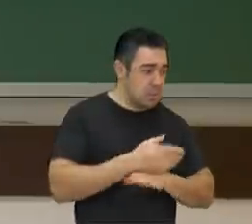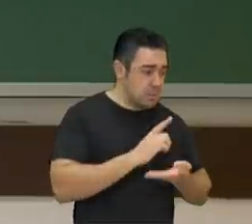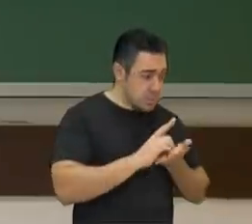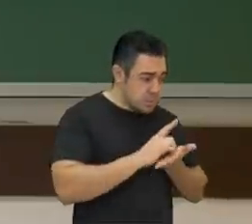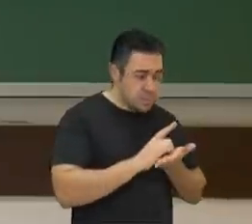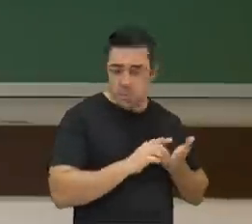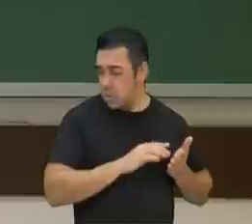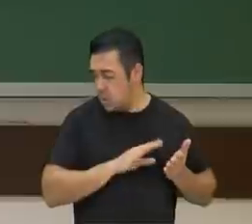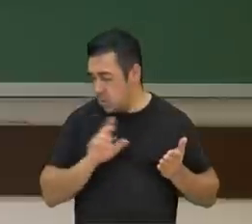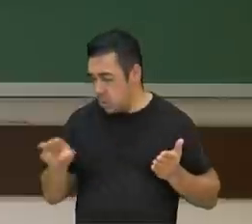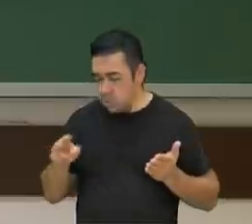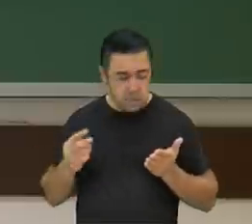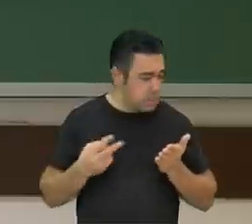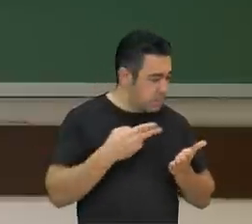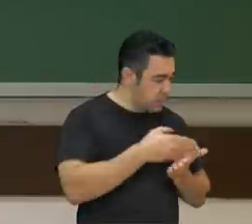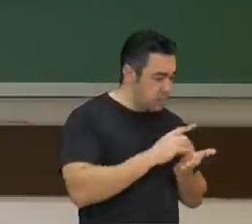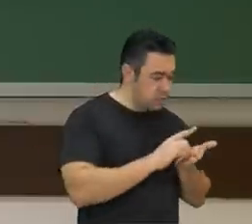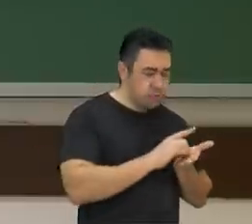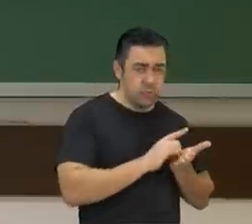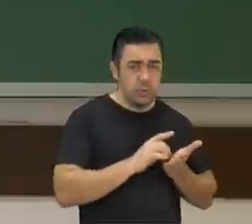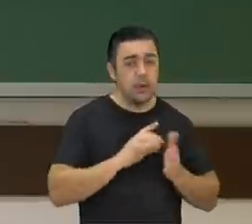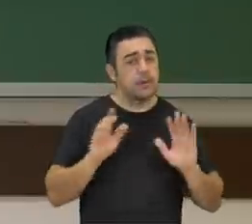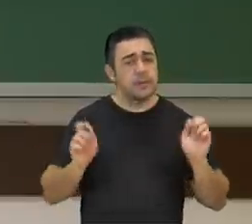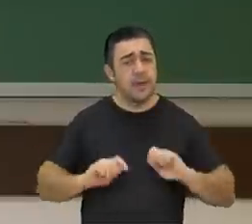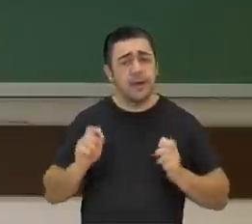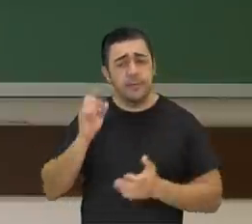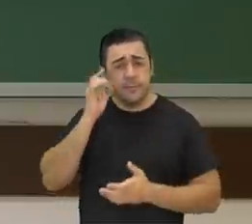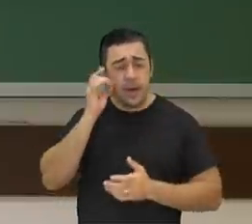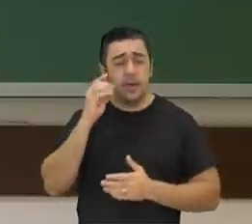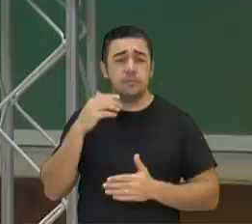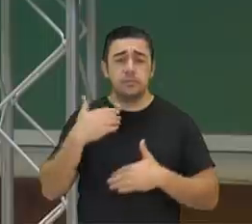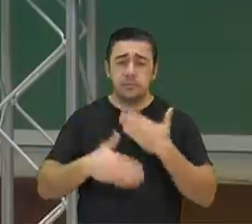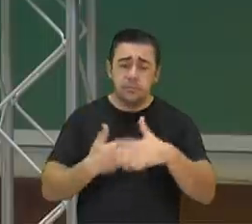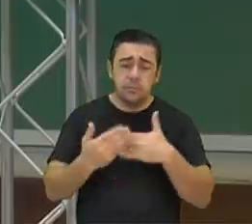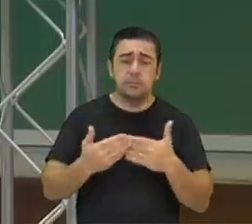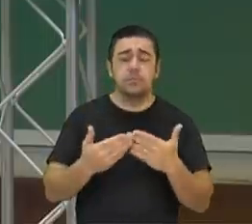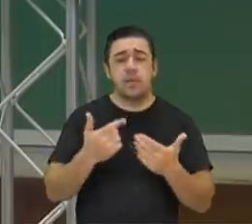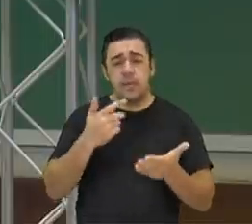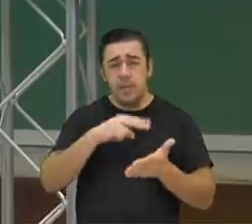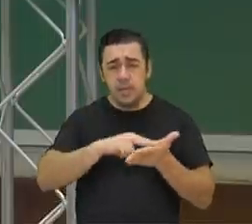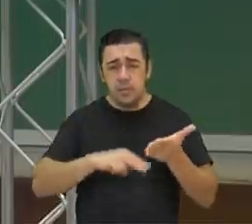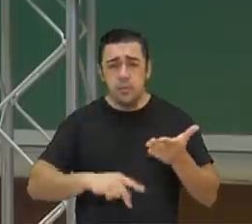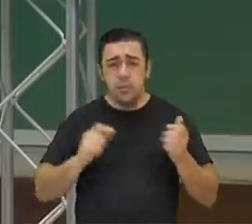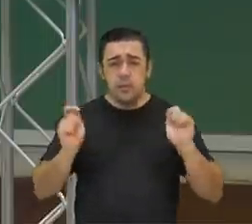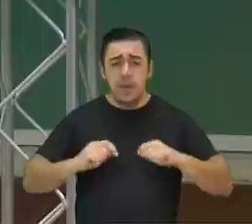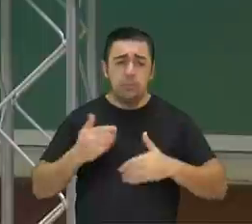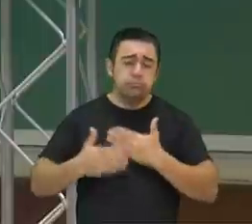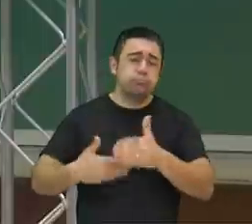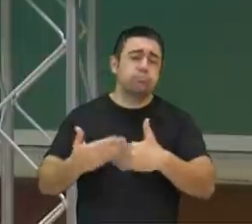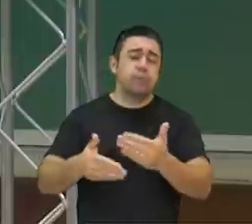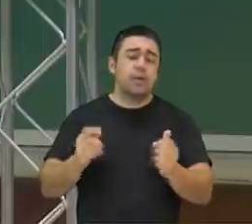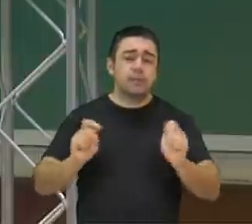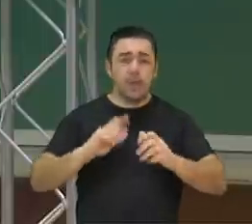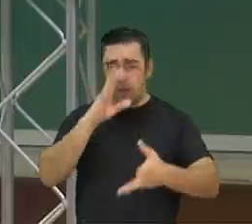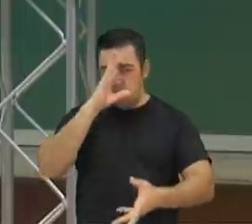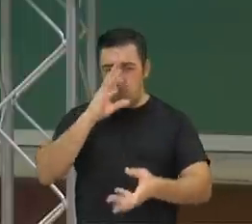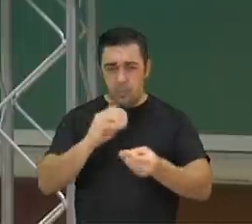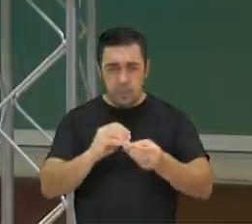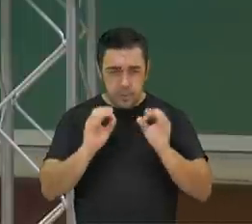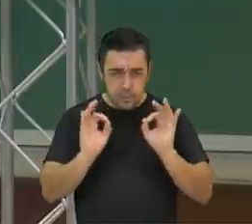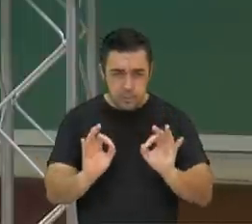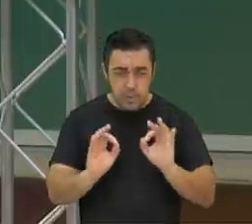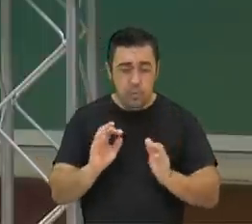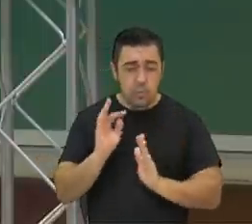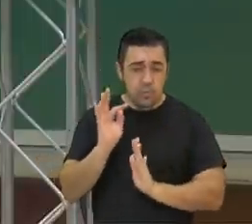cada vez que não compreende uma palavra, né? Continua, deixa a leitura fluir ali, que no final das contas vai dar certo de compreender, né,